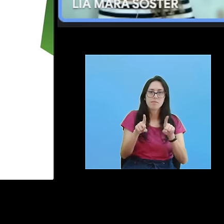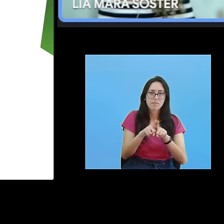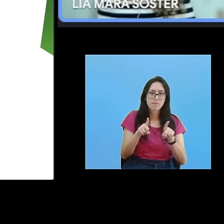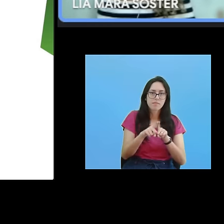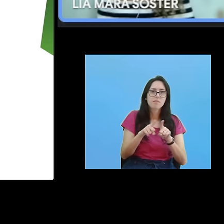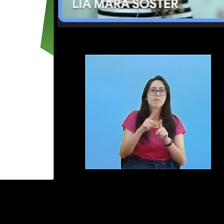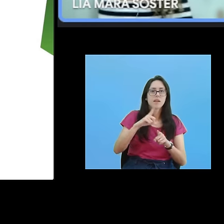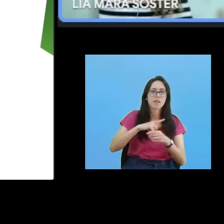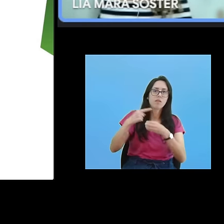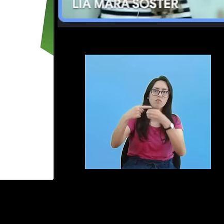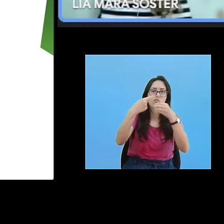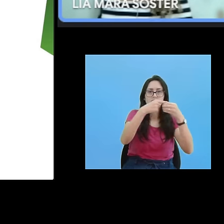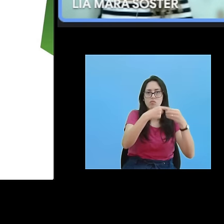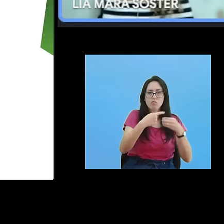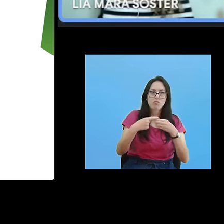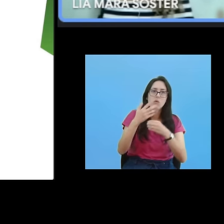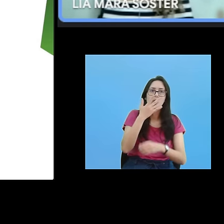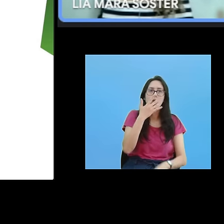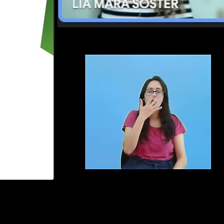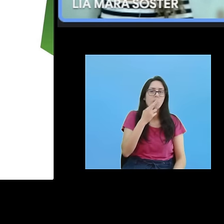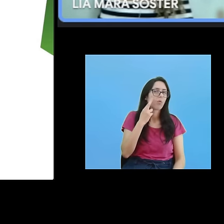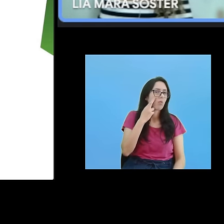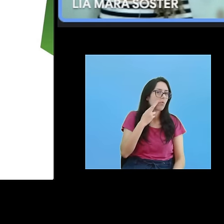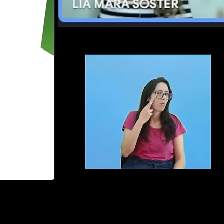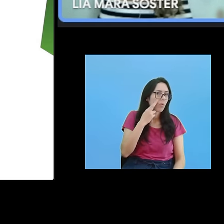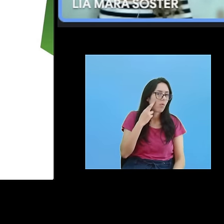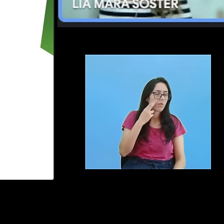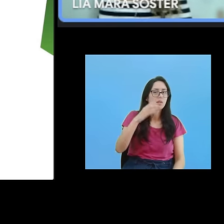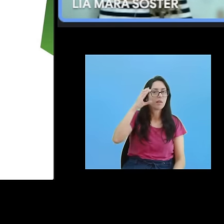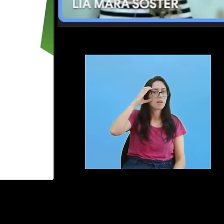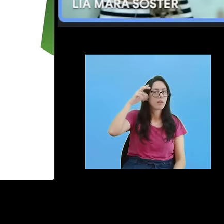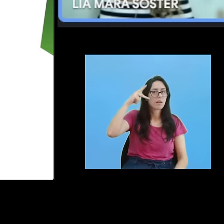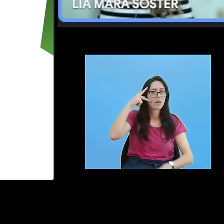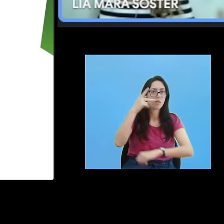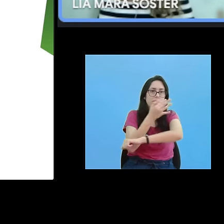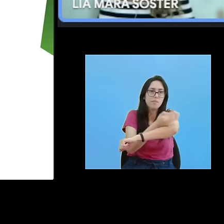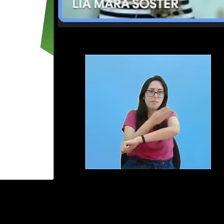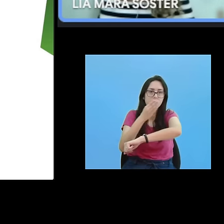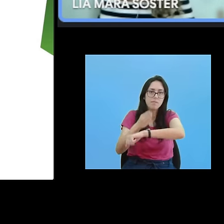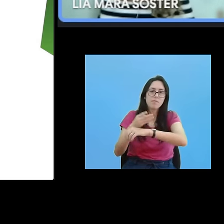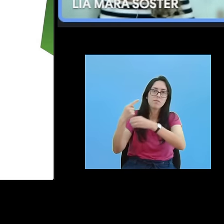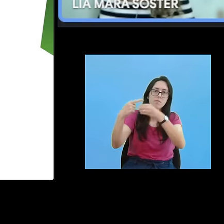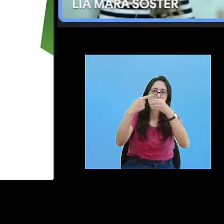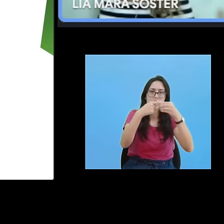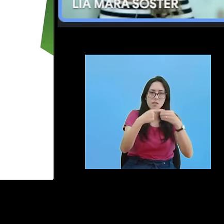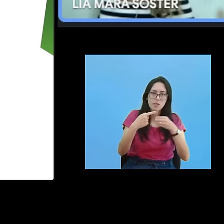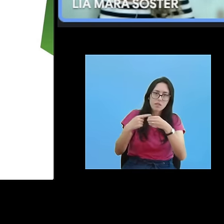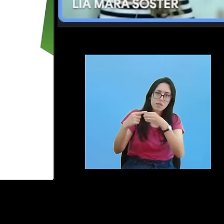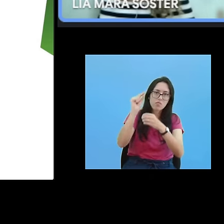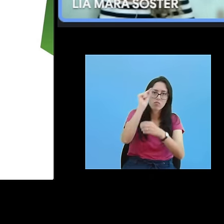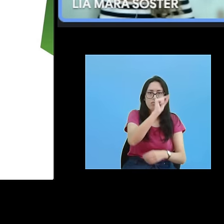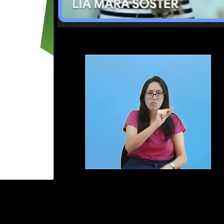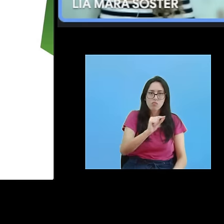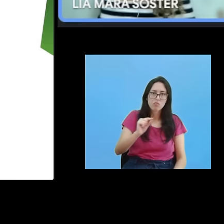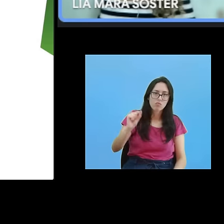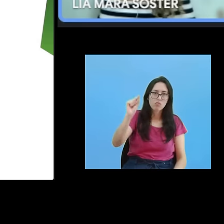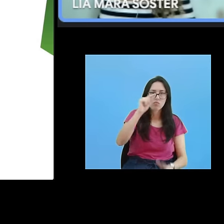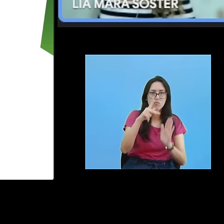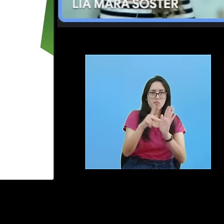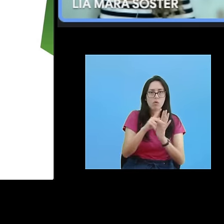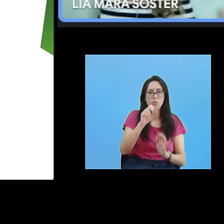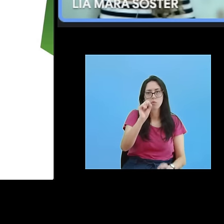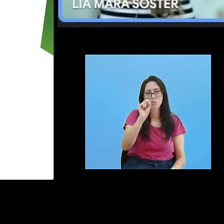seus municípios e a cor pink. O CAP Francisco Beltrão e os seus municípios da região sudoeste,